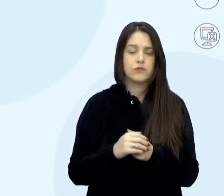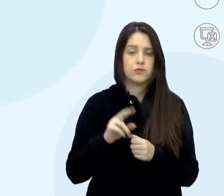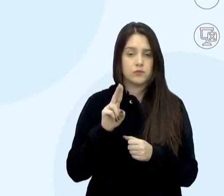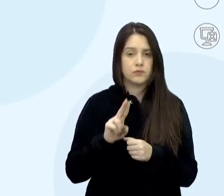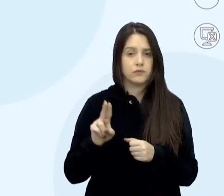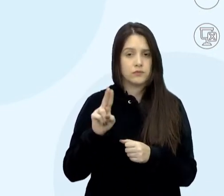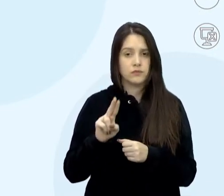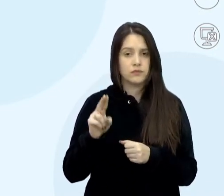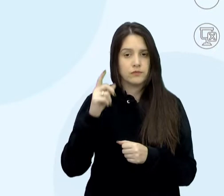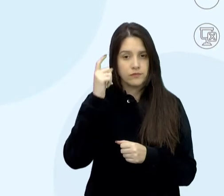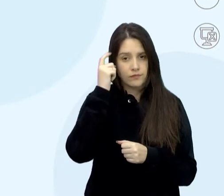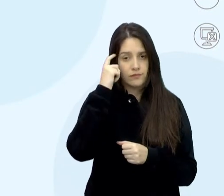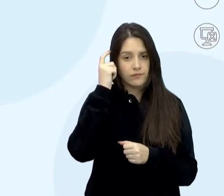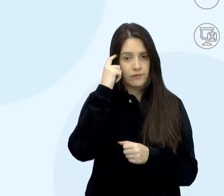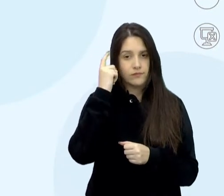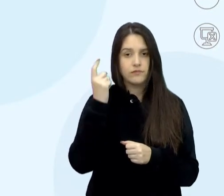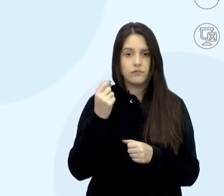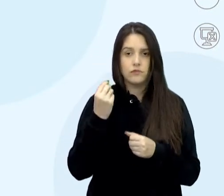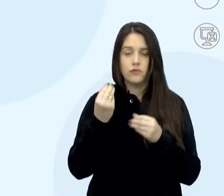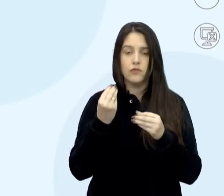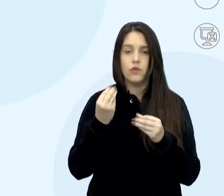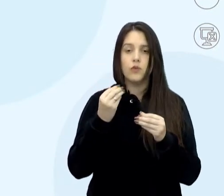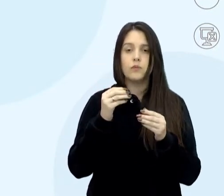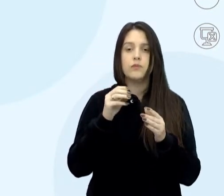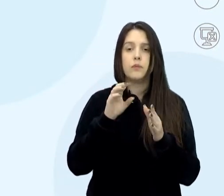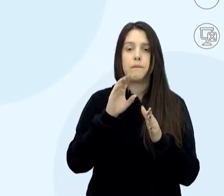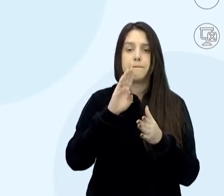aí do boleto e do cartão de crédito.